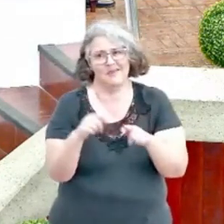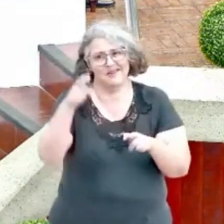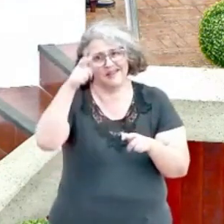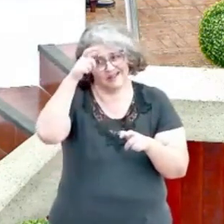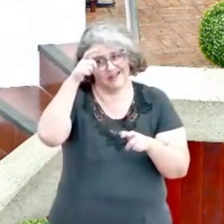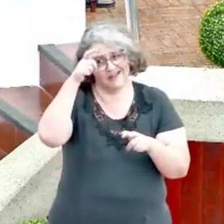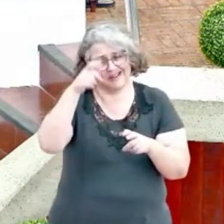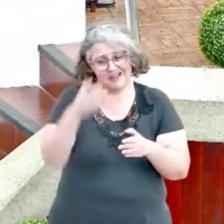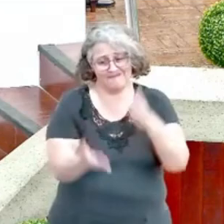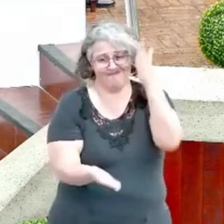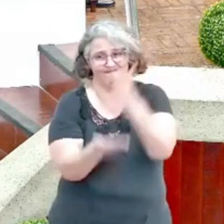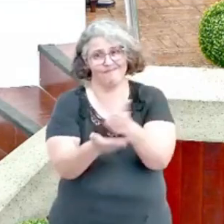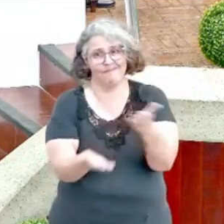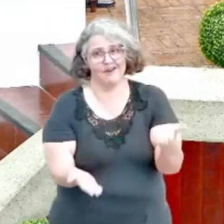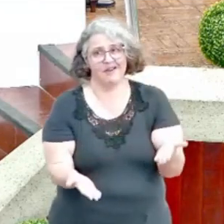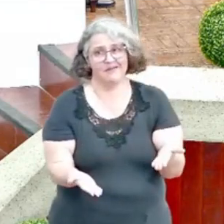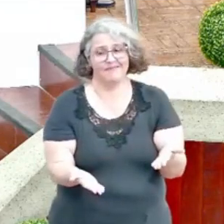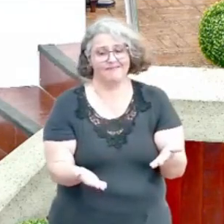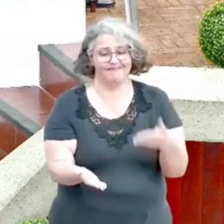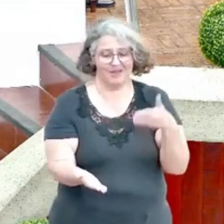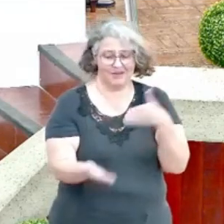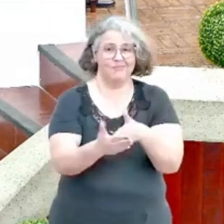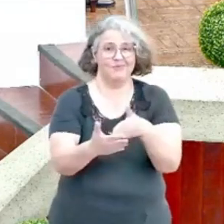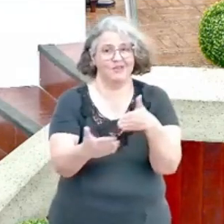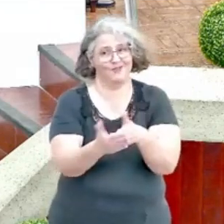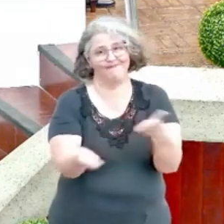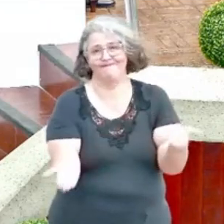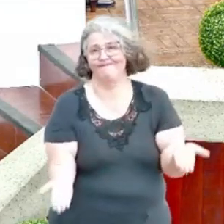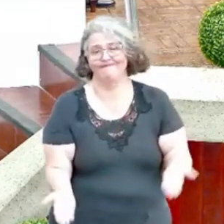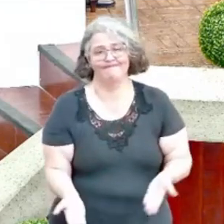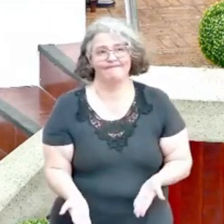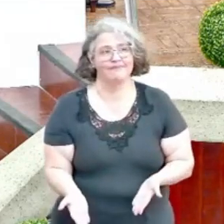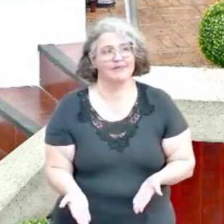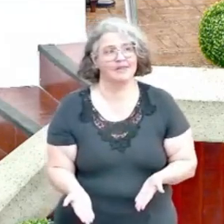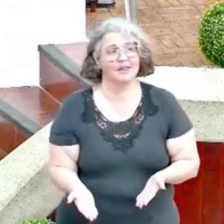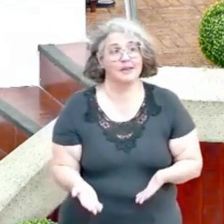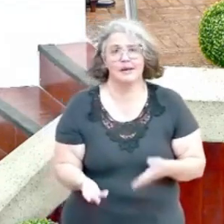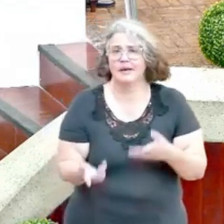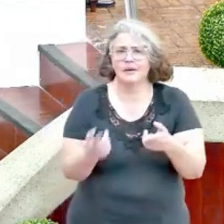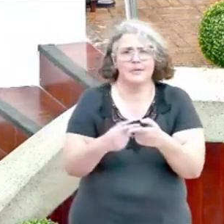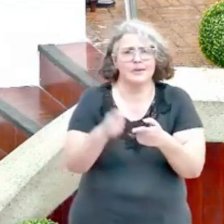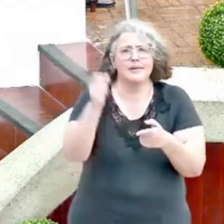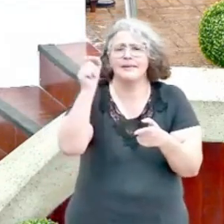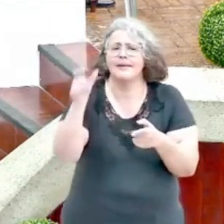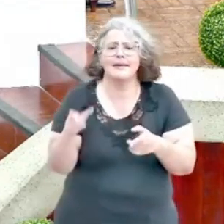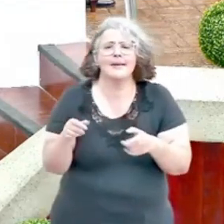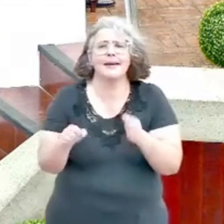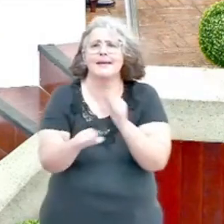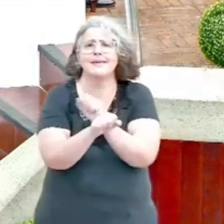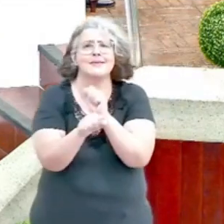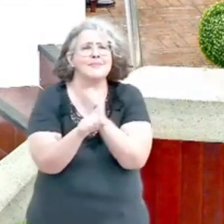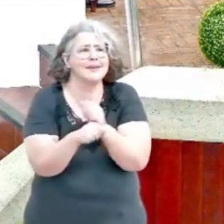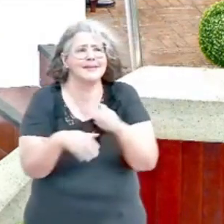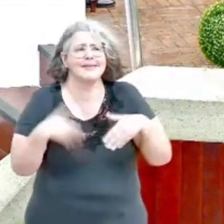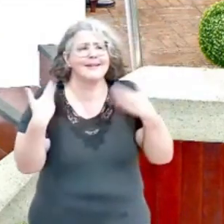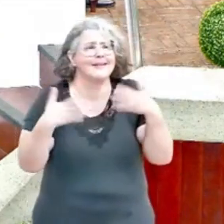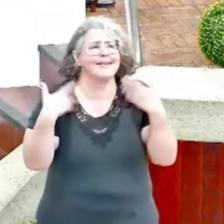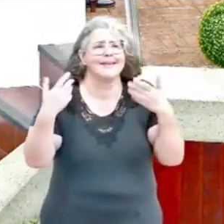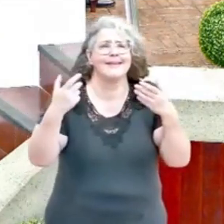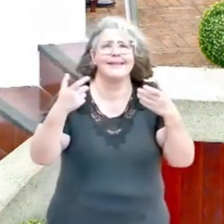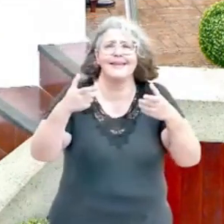Satanás nos barrou o caminho. Pois quem é a nossa esperança, ou alegria, ou coroa